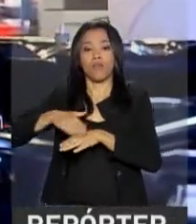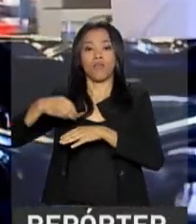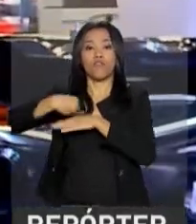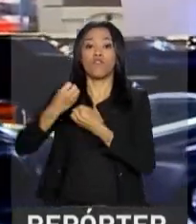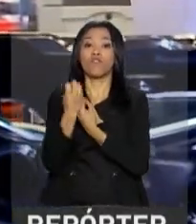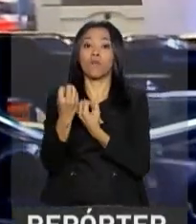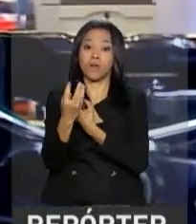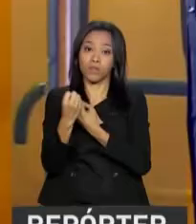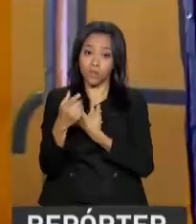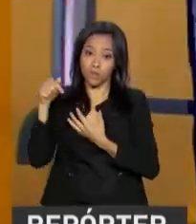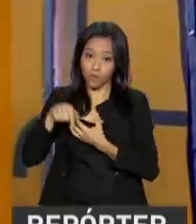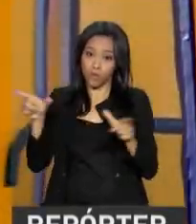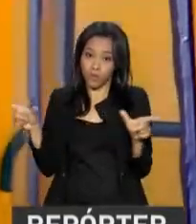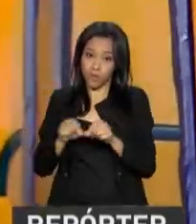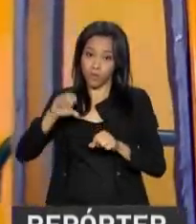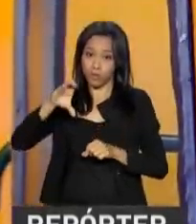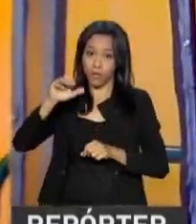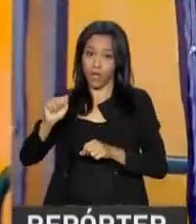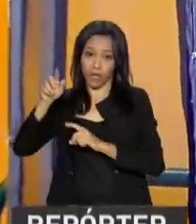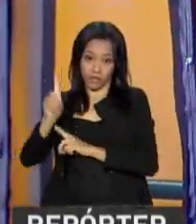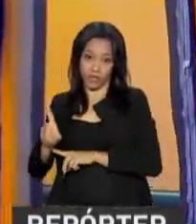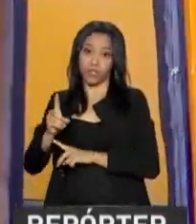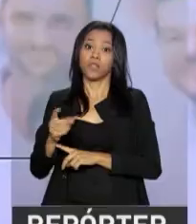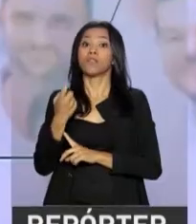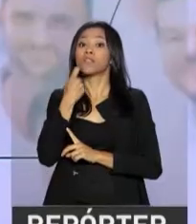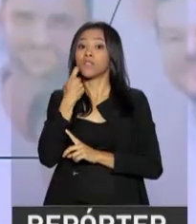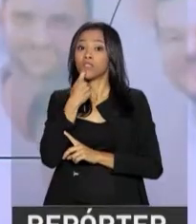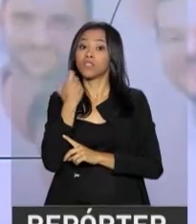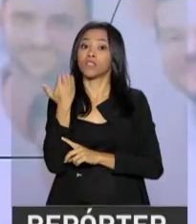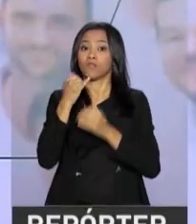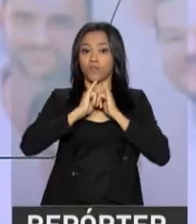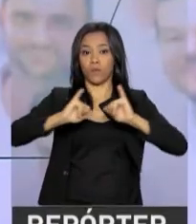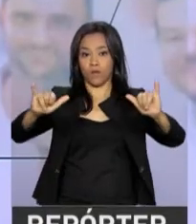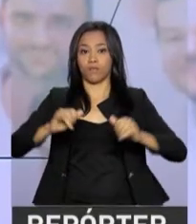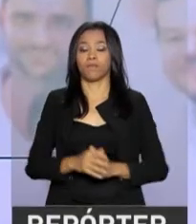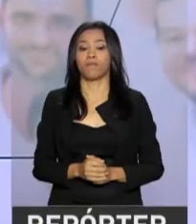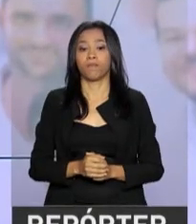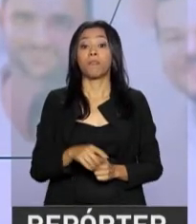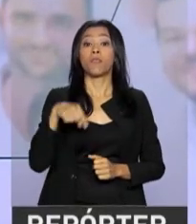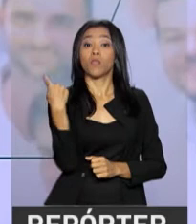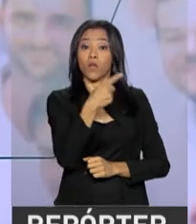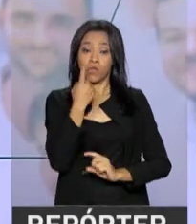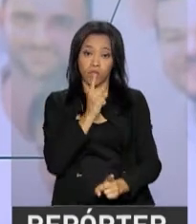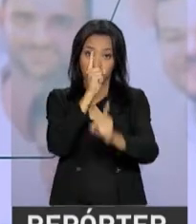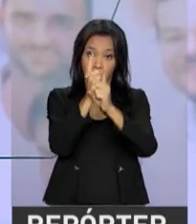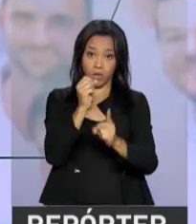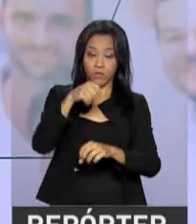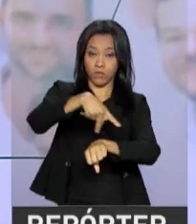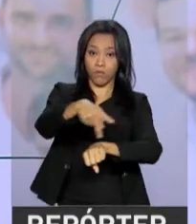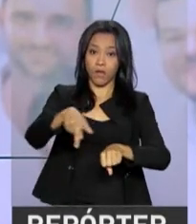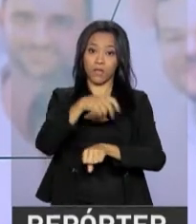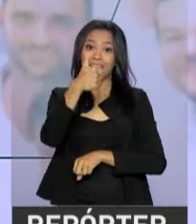de Empregados e Desempregados, divulgados nesta sexta-feira. Nós encontramos o país com 14 milhões